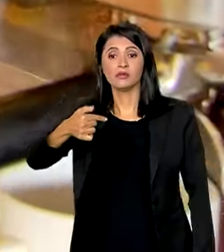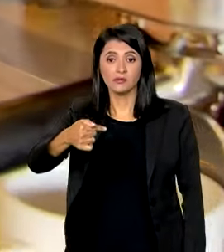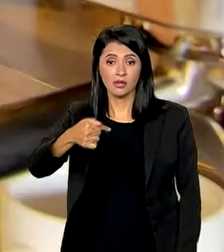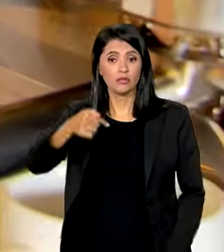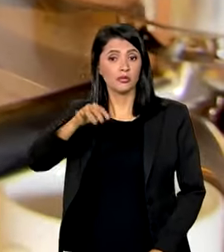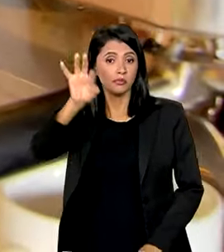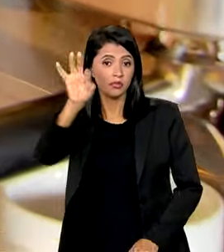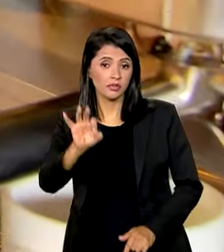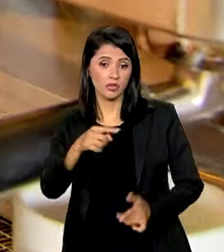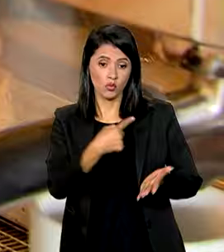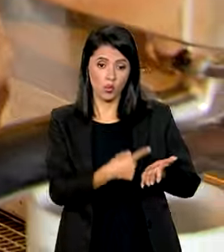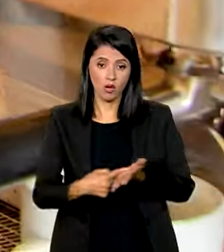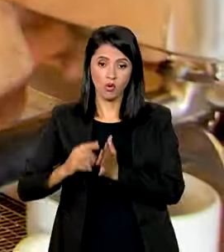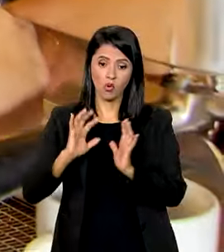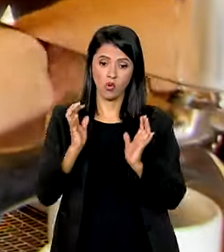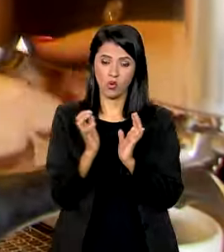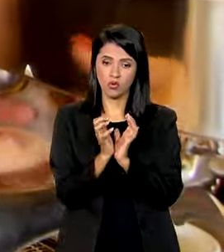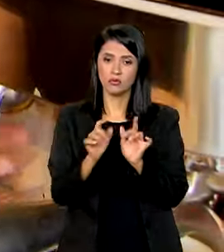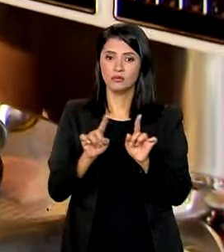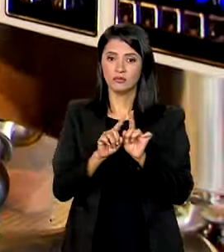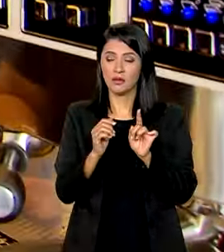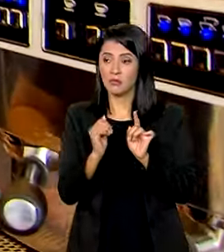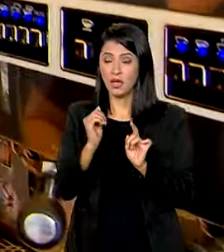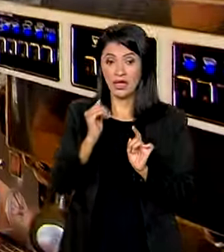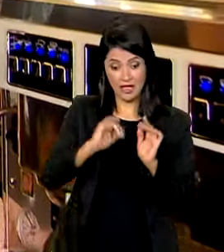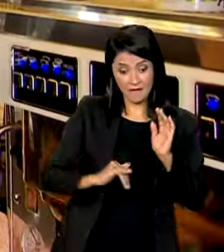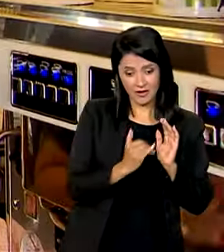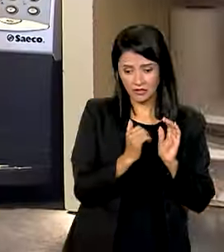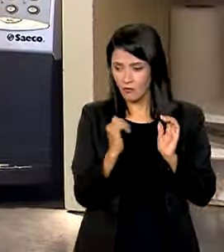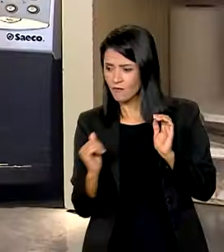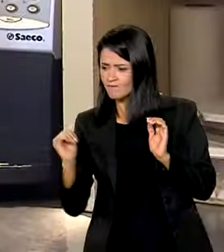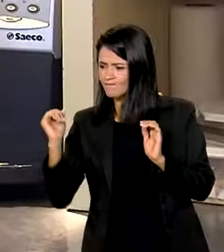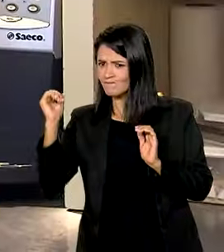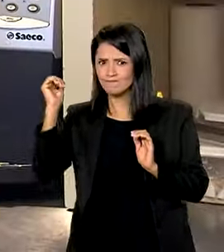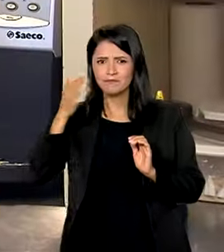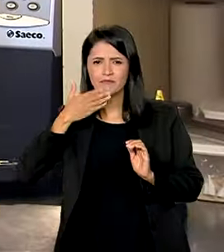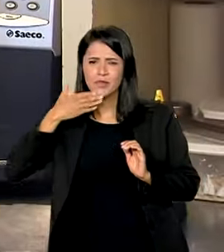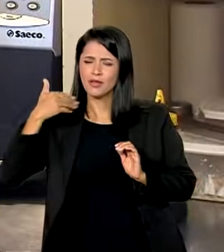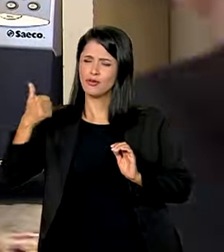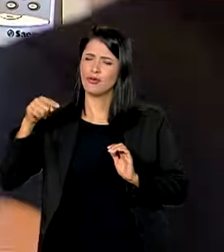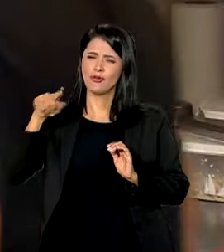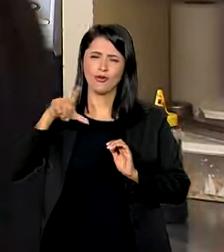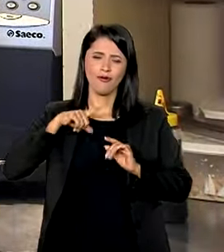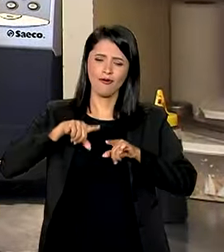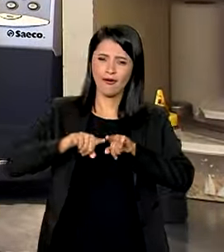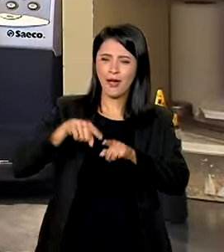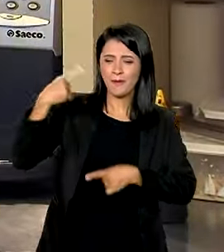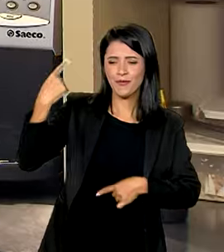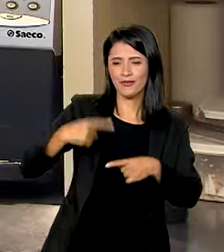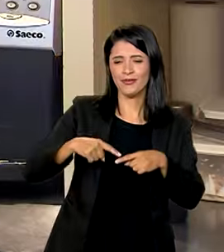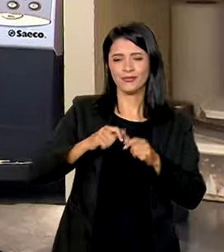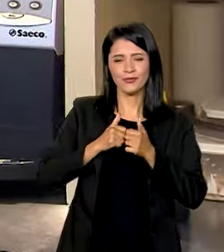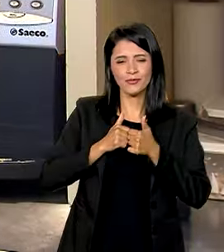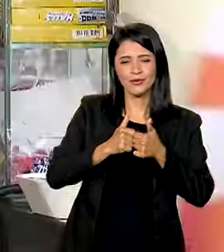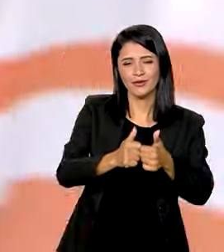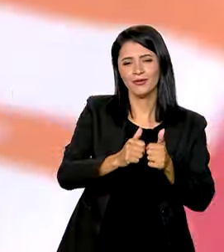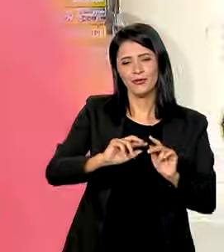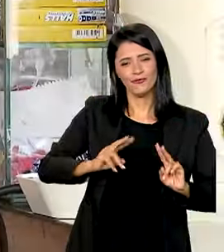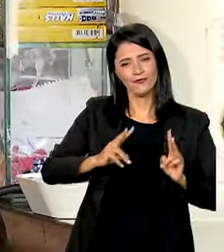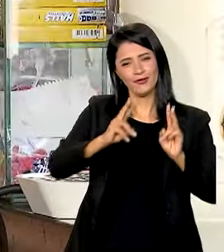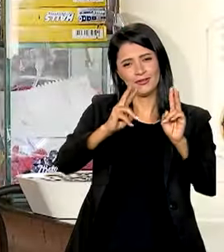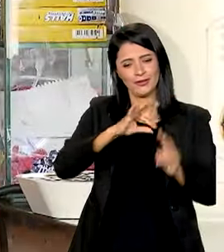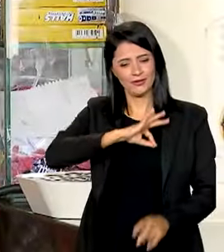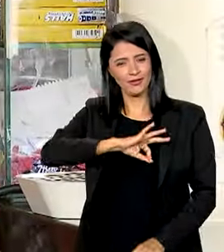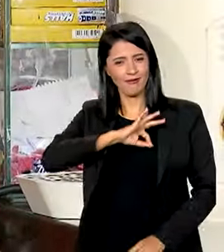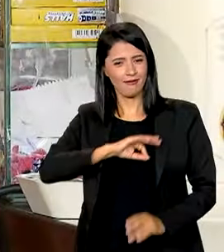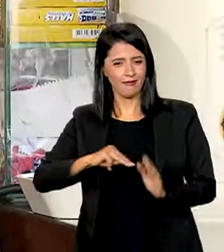coletivos foram acima também da inflação, acompanhando a tendência da política de valorização do salário mínimo. Já